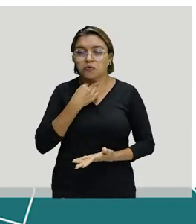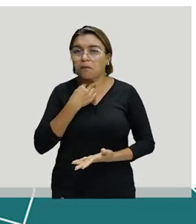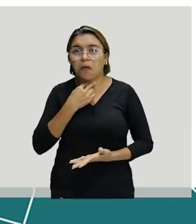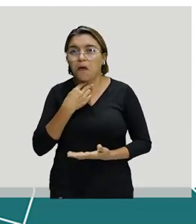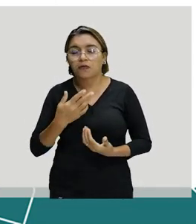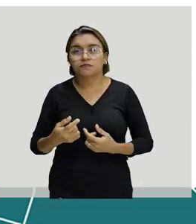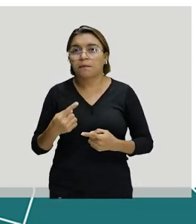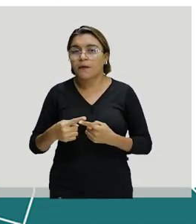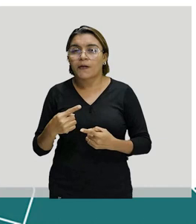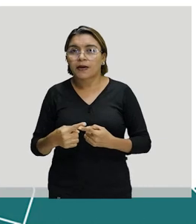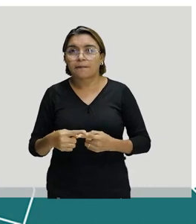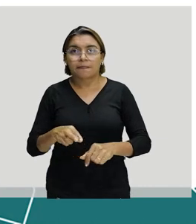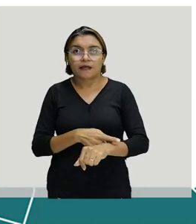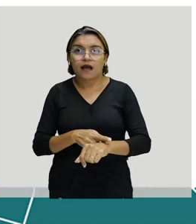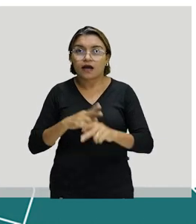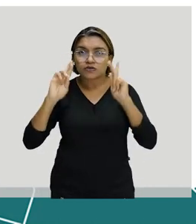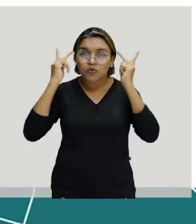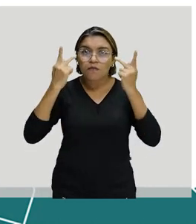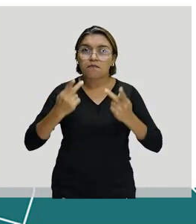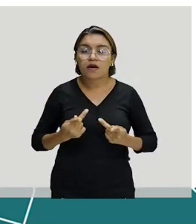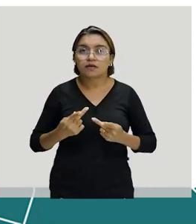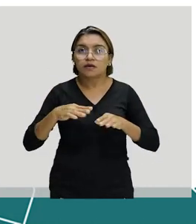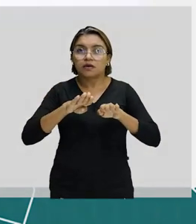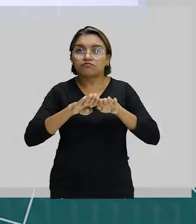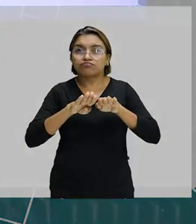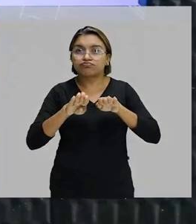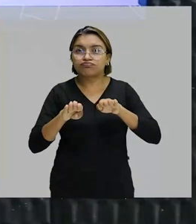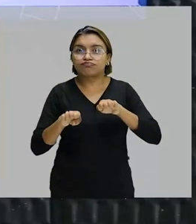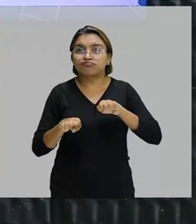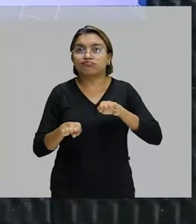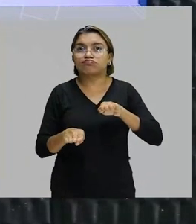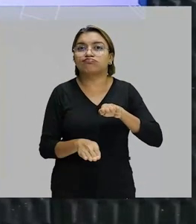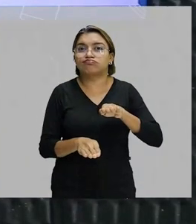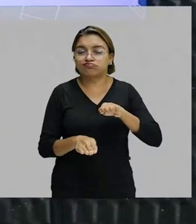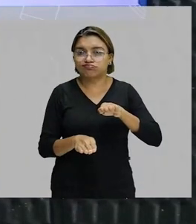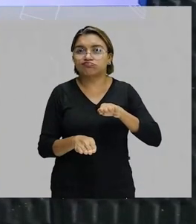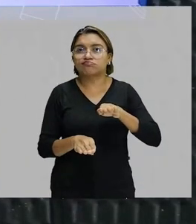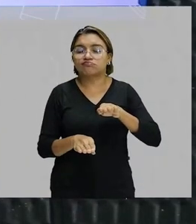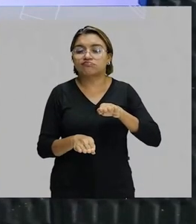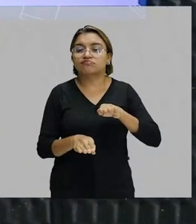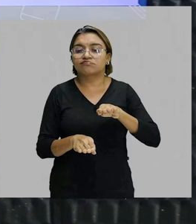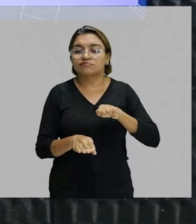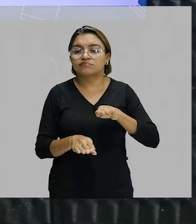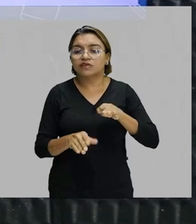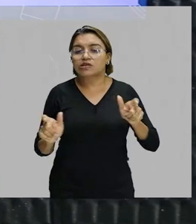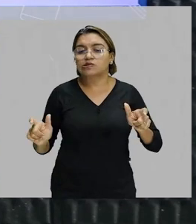humana a graus sempre maiores de inerência ou